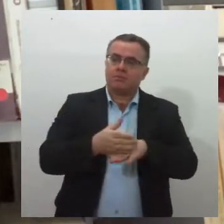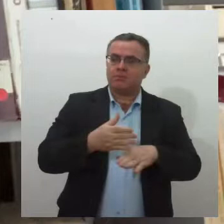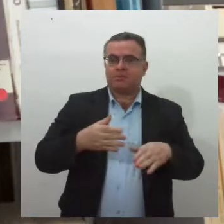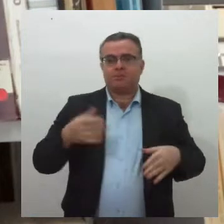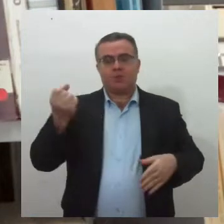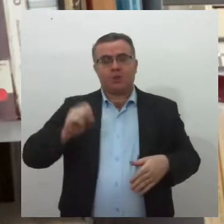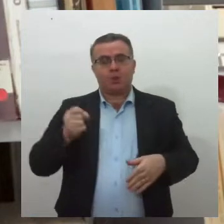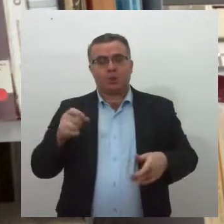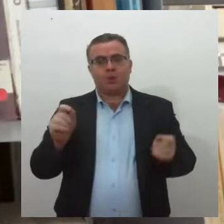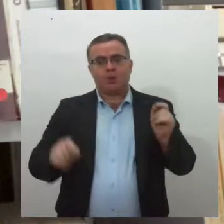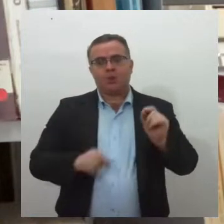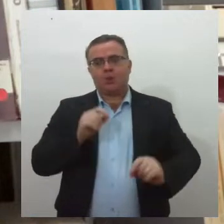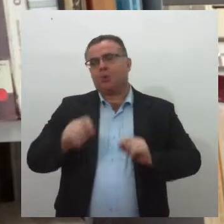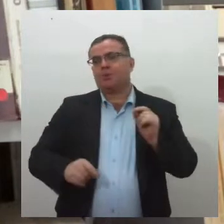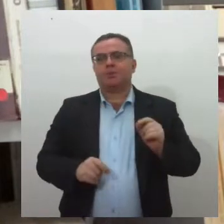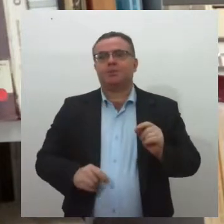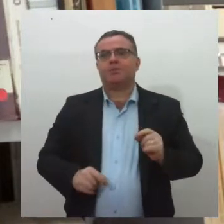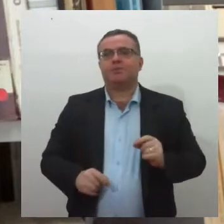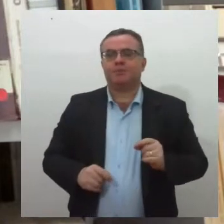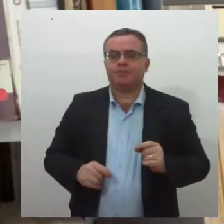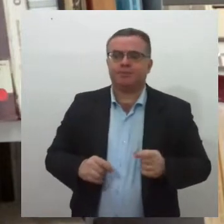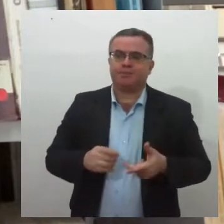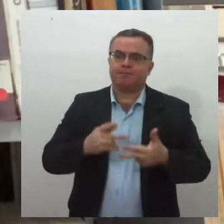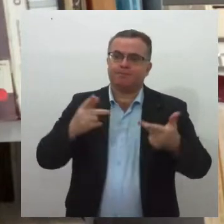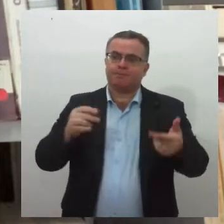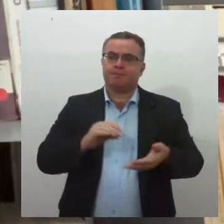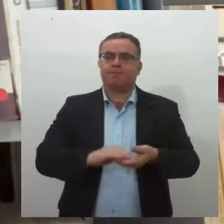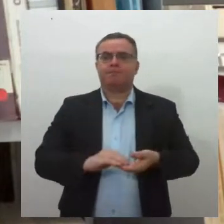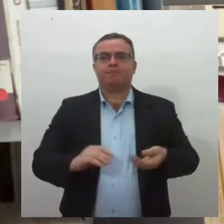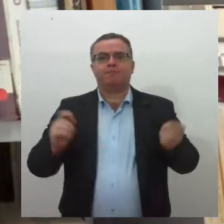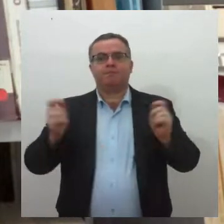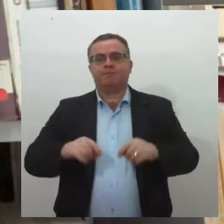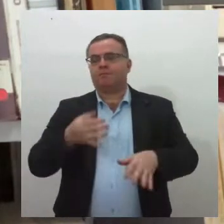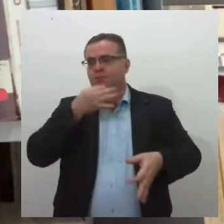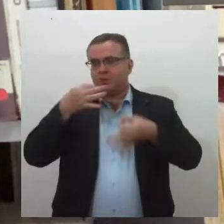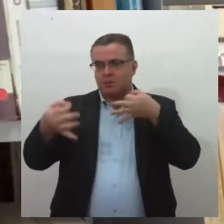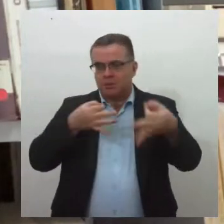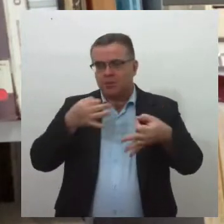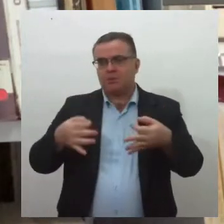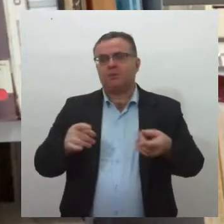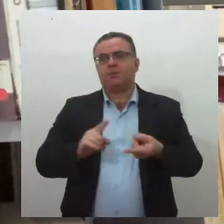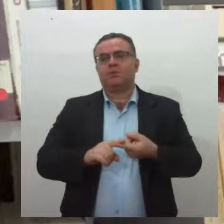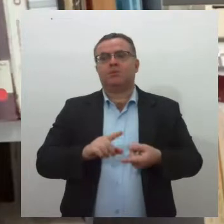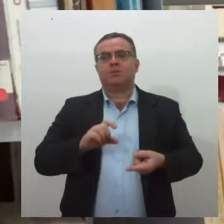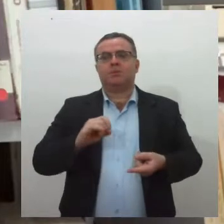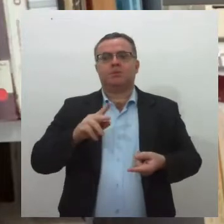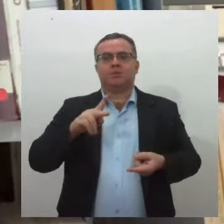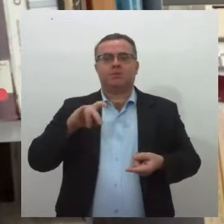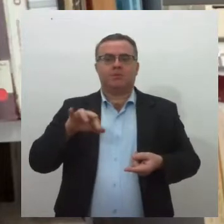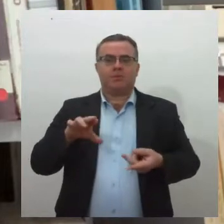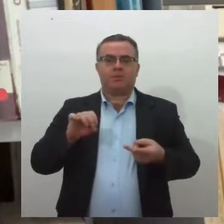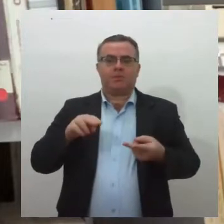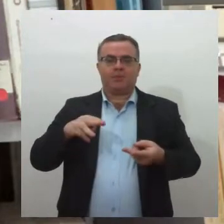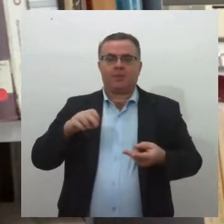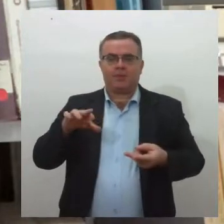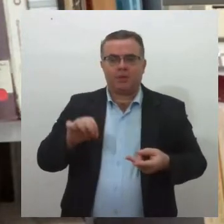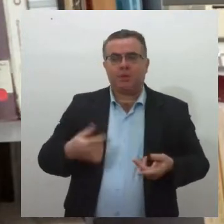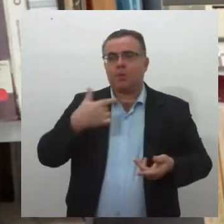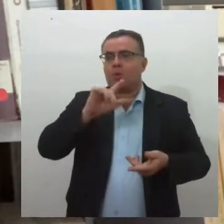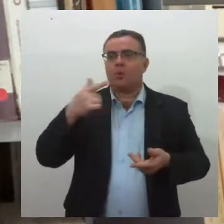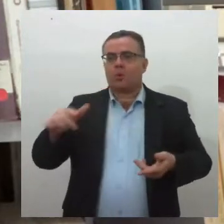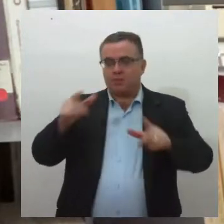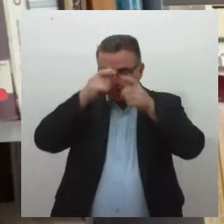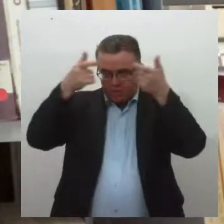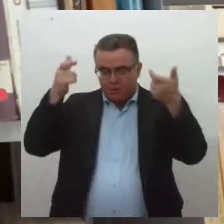citar Gumecindo Bessa, posso citar também Silvio Romero, juristas,